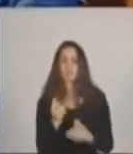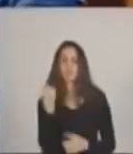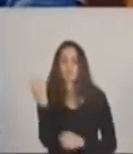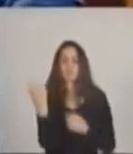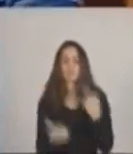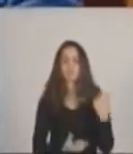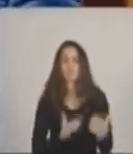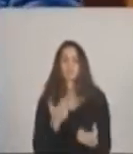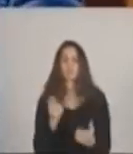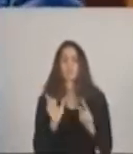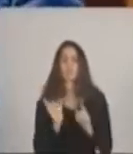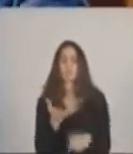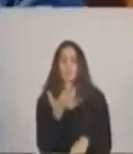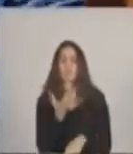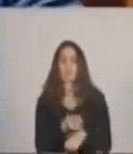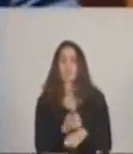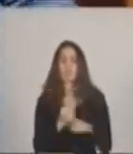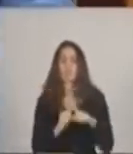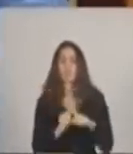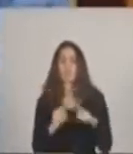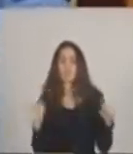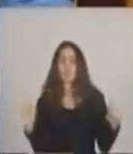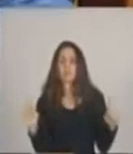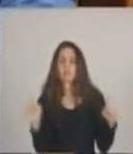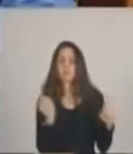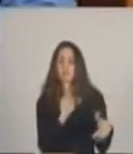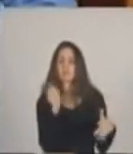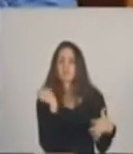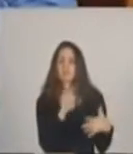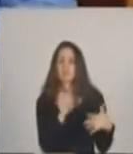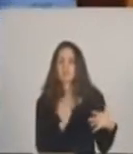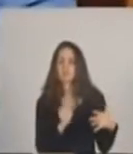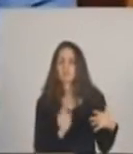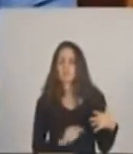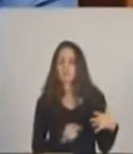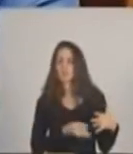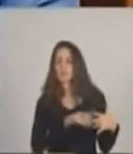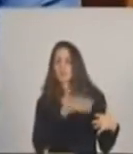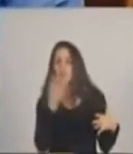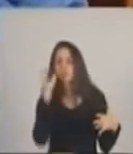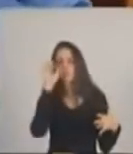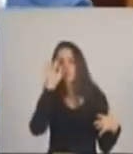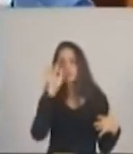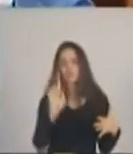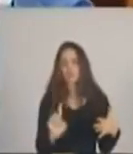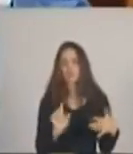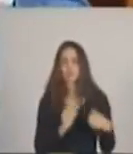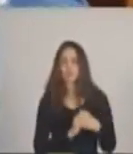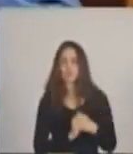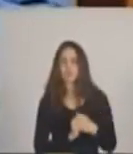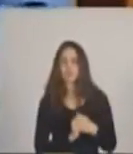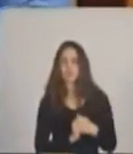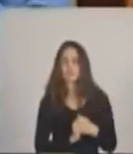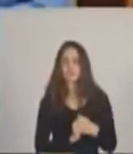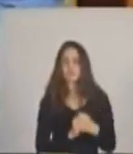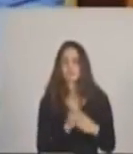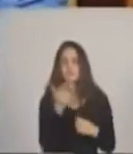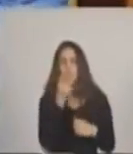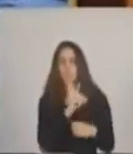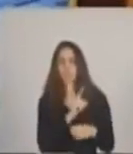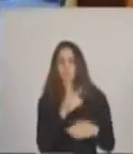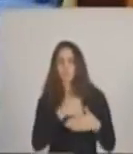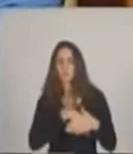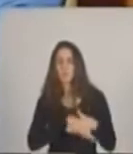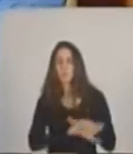consumidor nacional. No entanto, ele não especificou quantos dias deve ser mantido